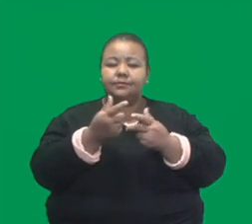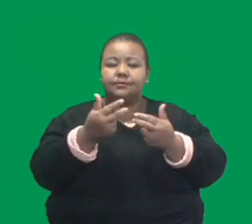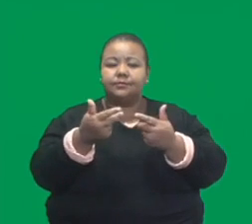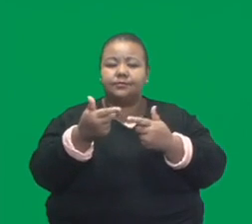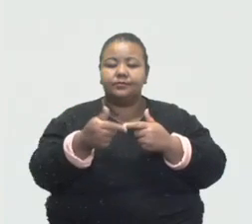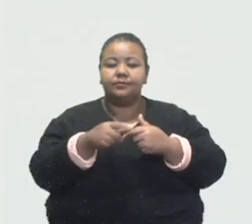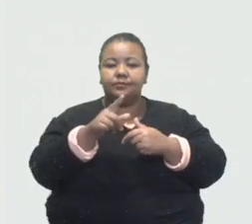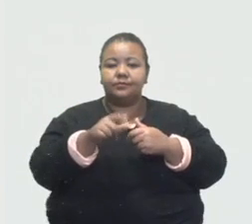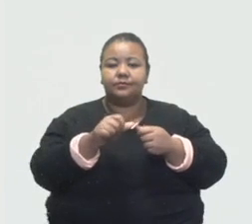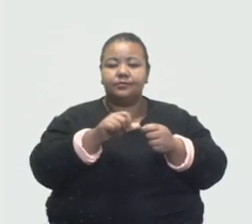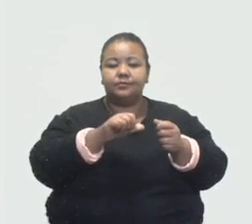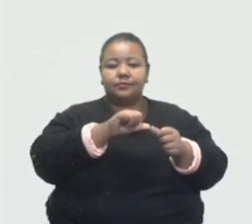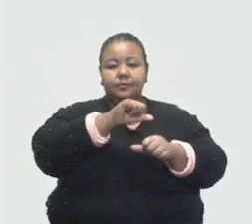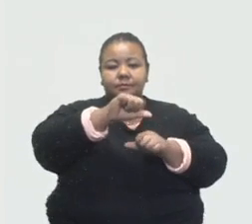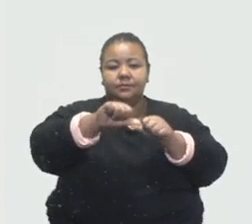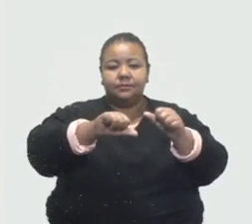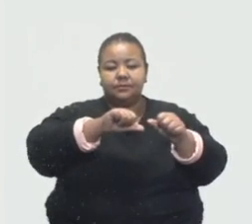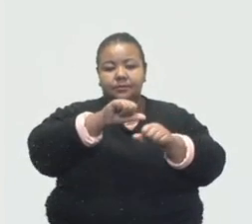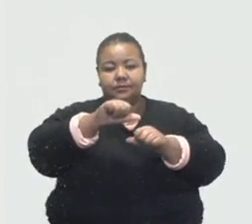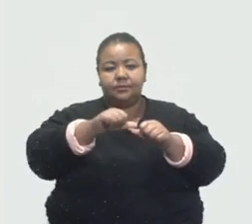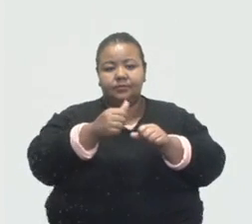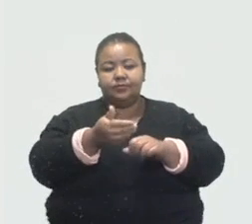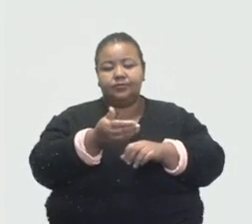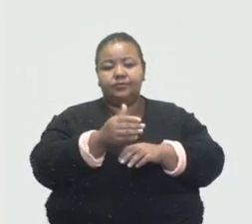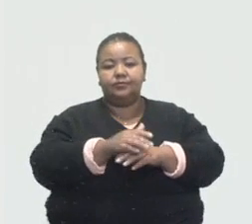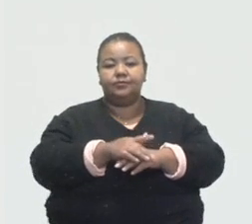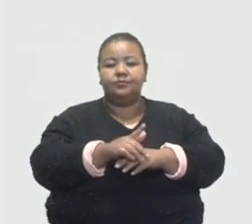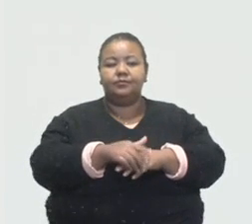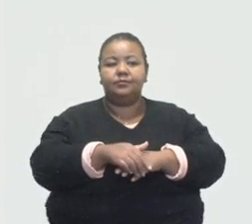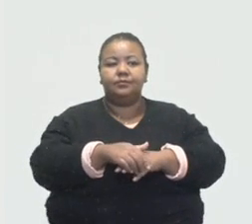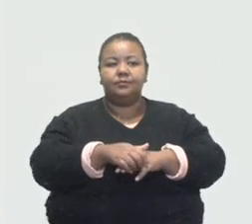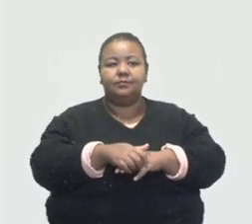nossa transformação. Então, nós temos aqui que a